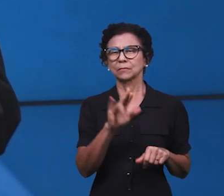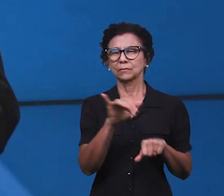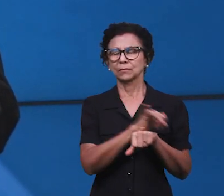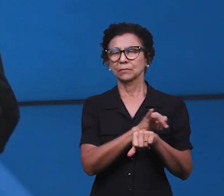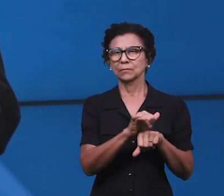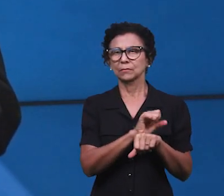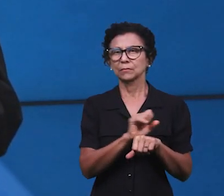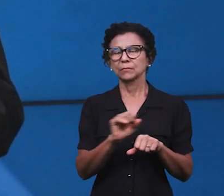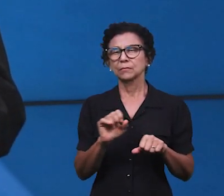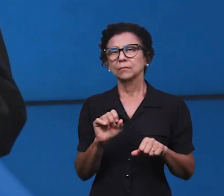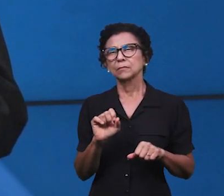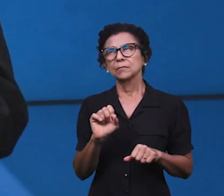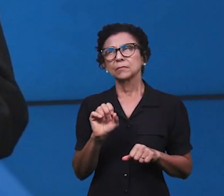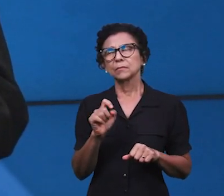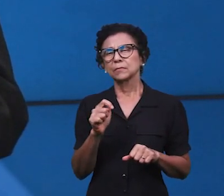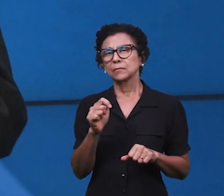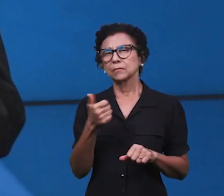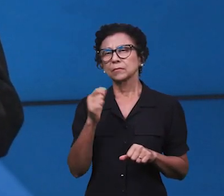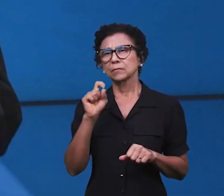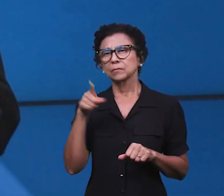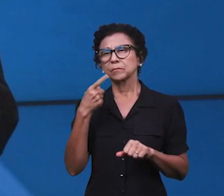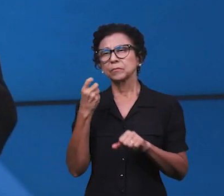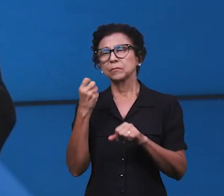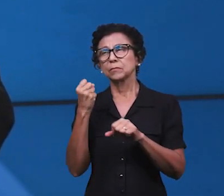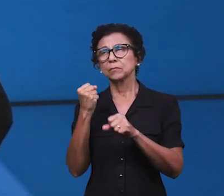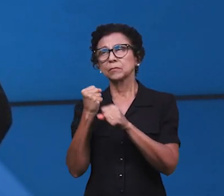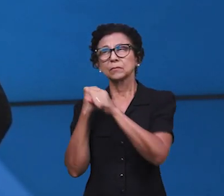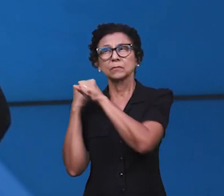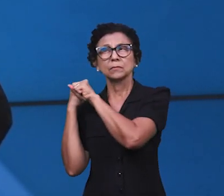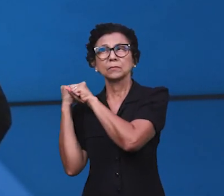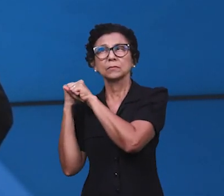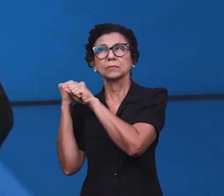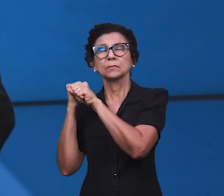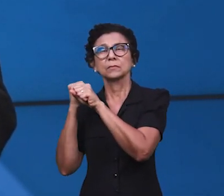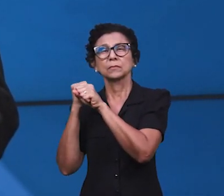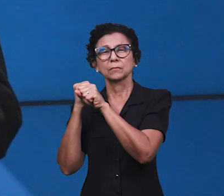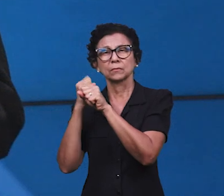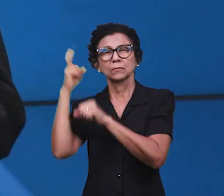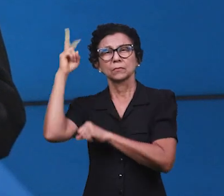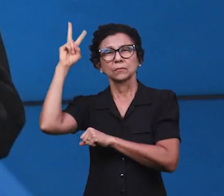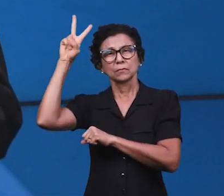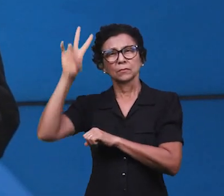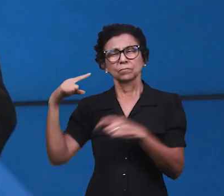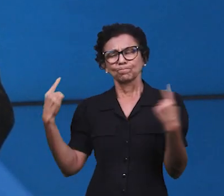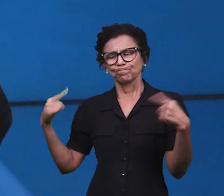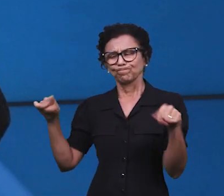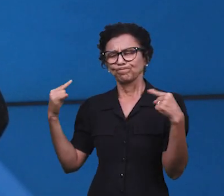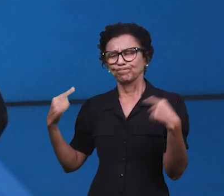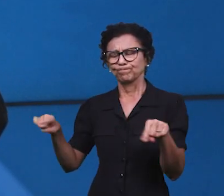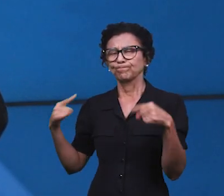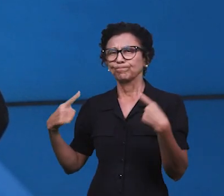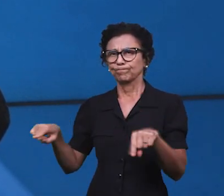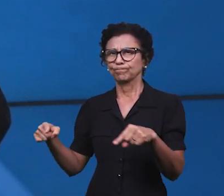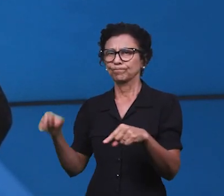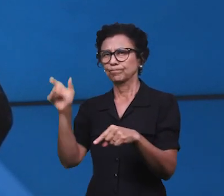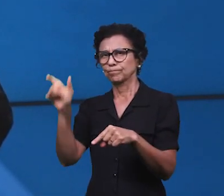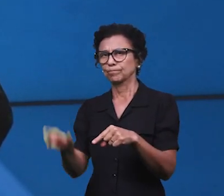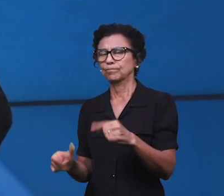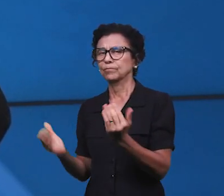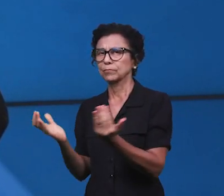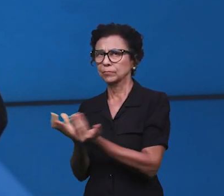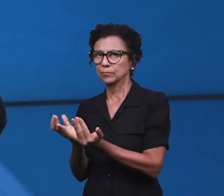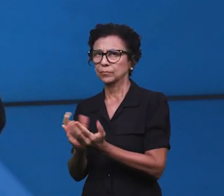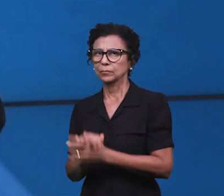portanto, foi um momento assim muito de uma perseguição externa muito grande. Esse foi o aspecto